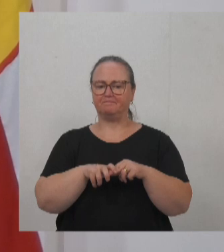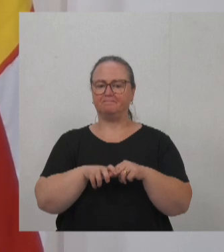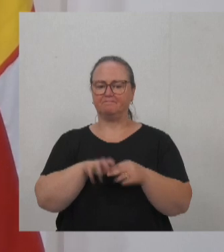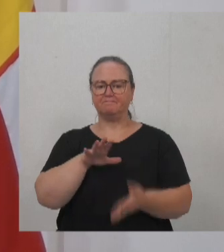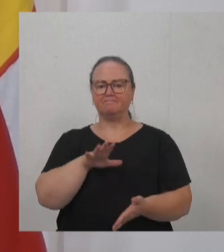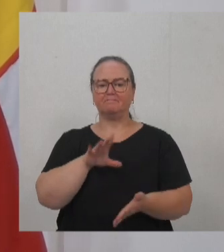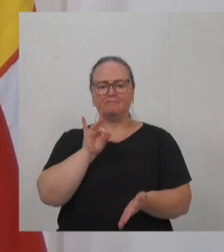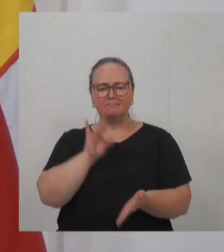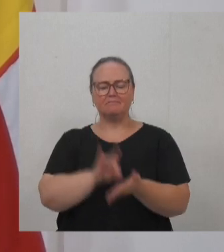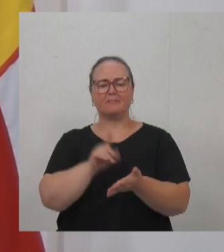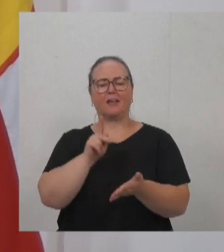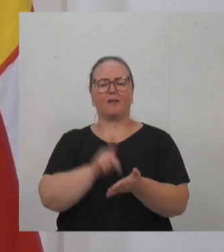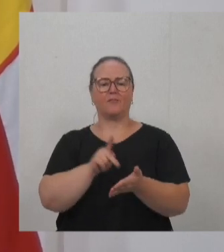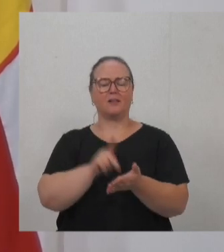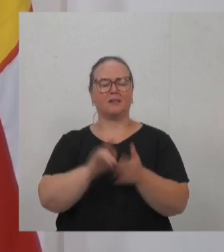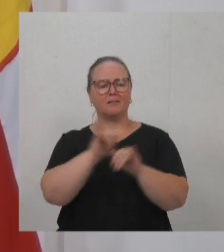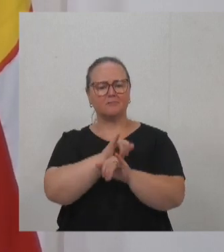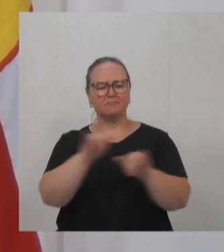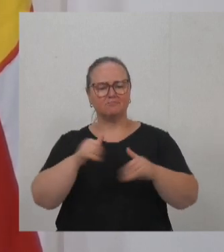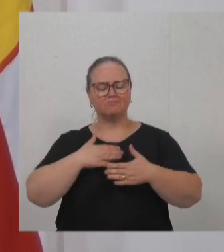registro aqui minha satisfação